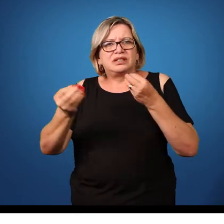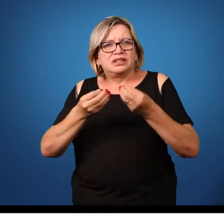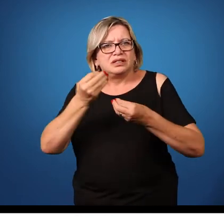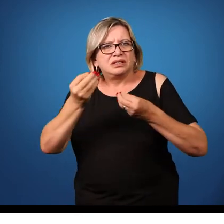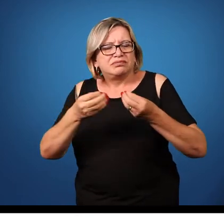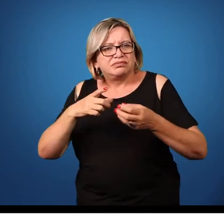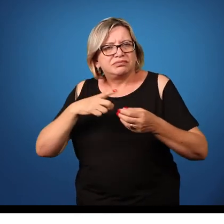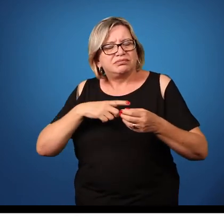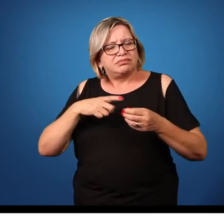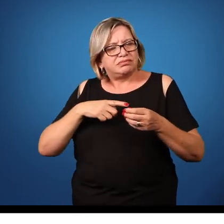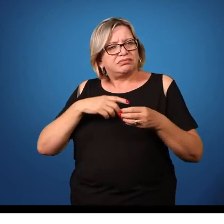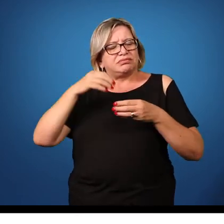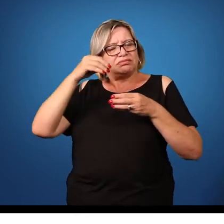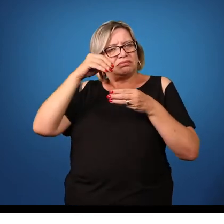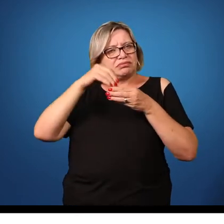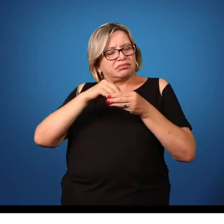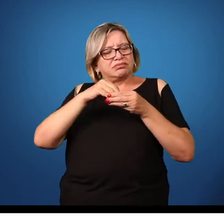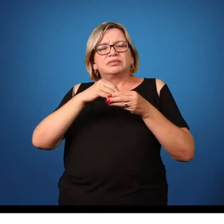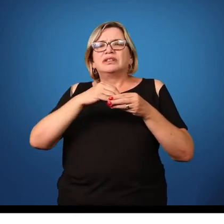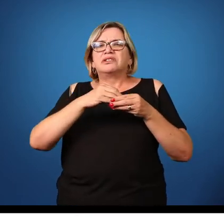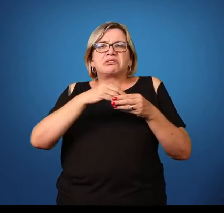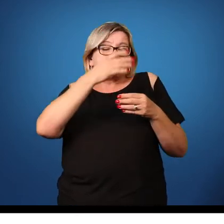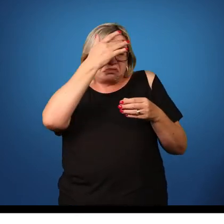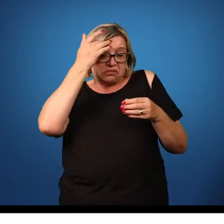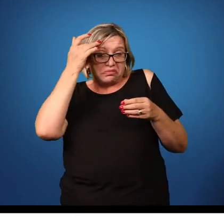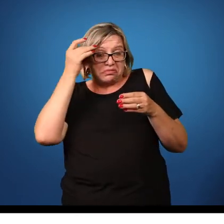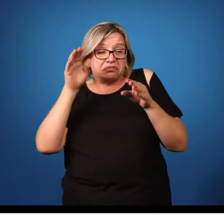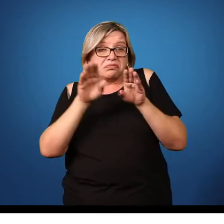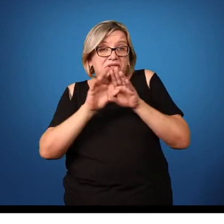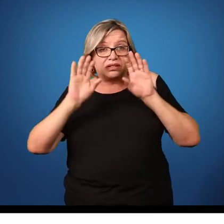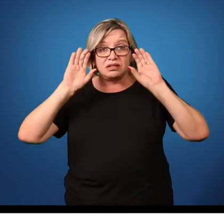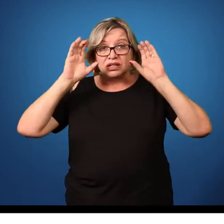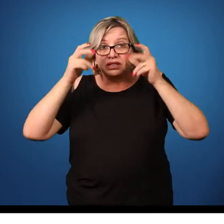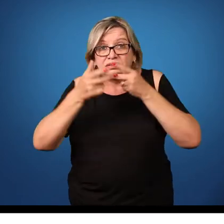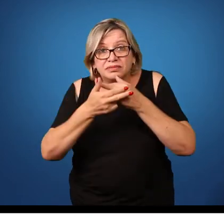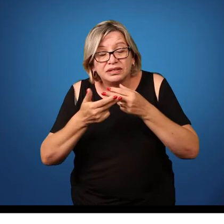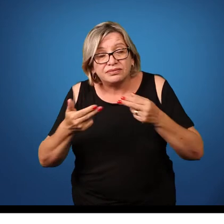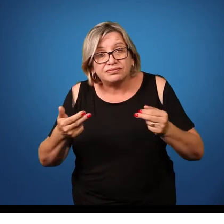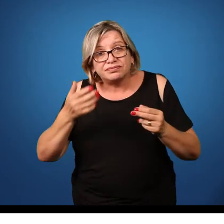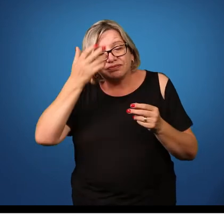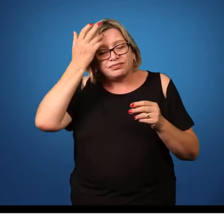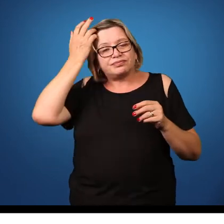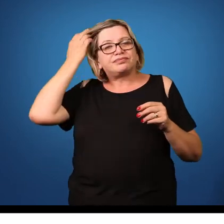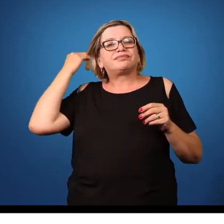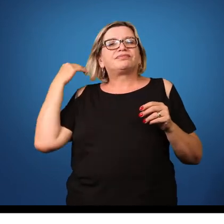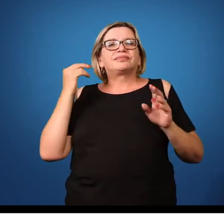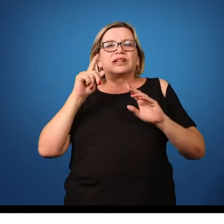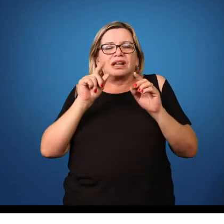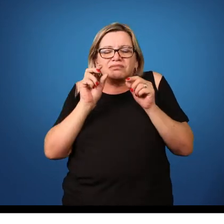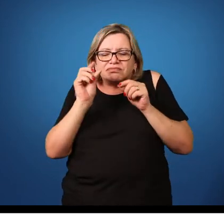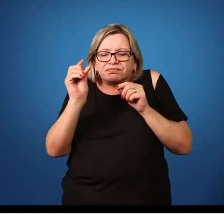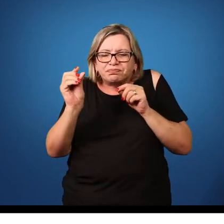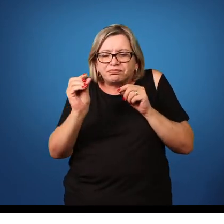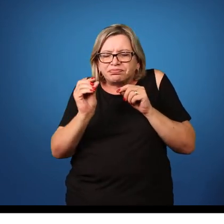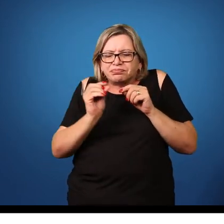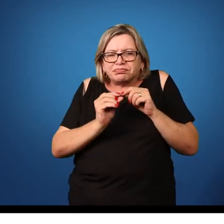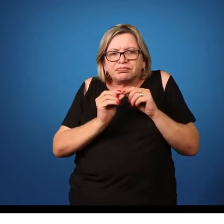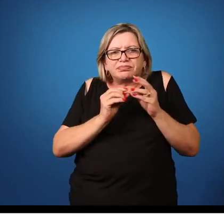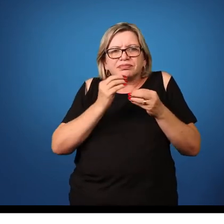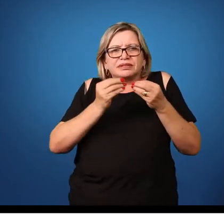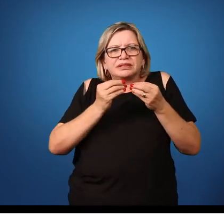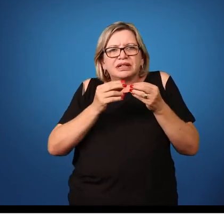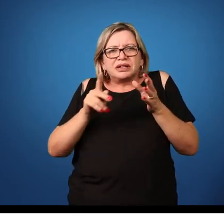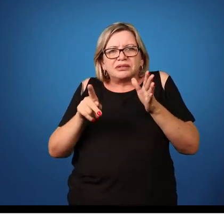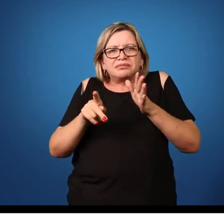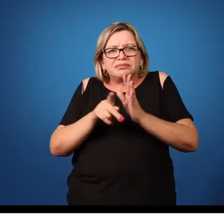até mesmo dos seres humanos, e que é representado por uma versão, digamos, diminuta desse